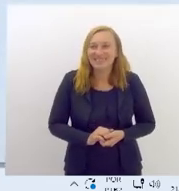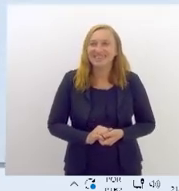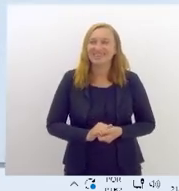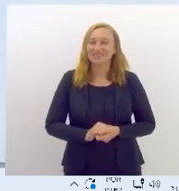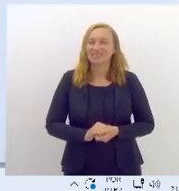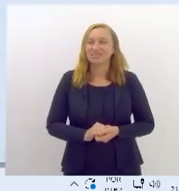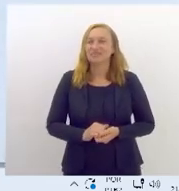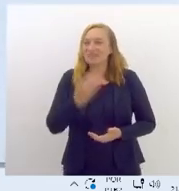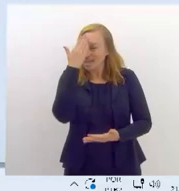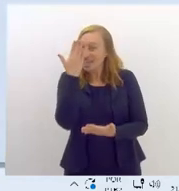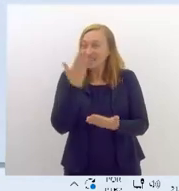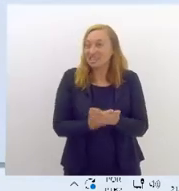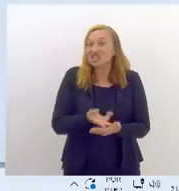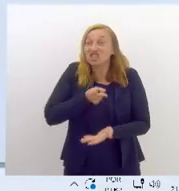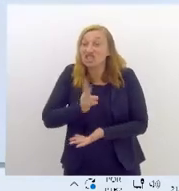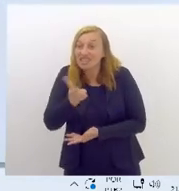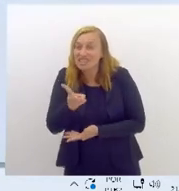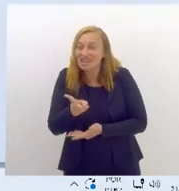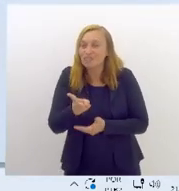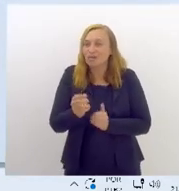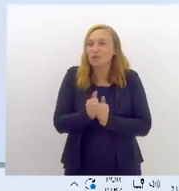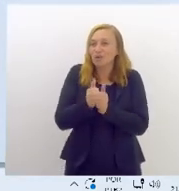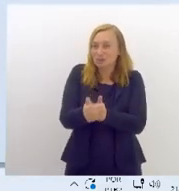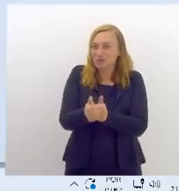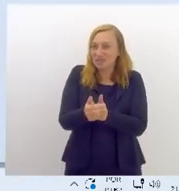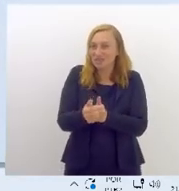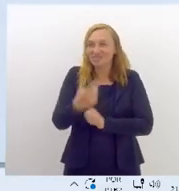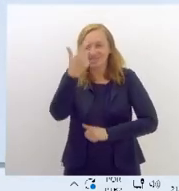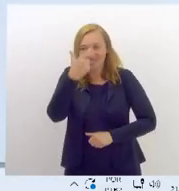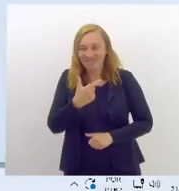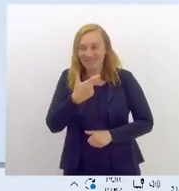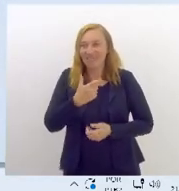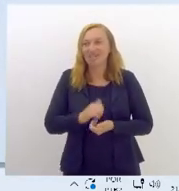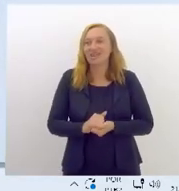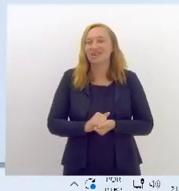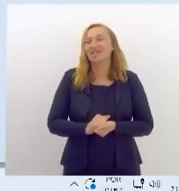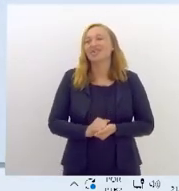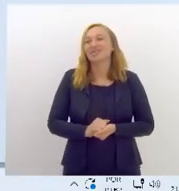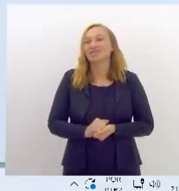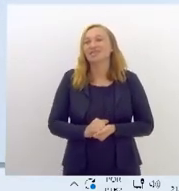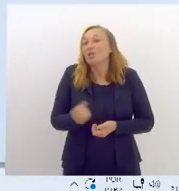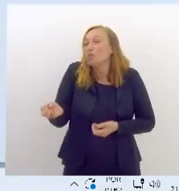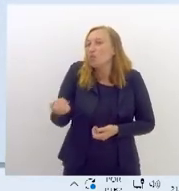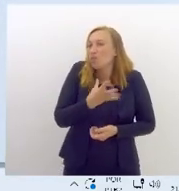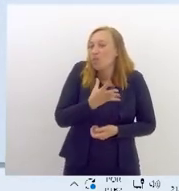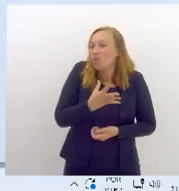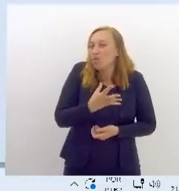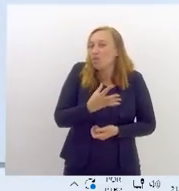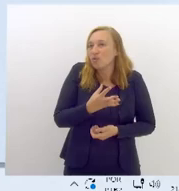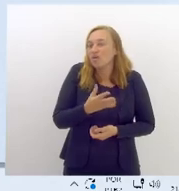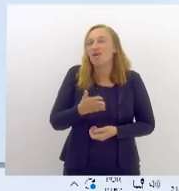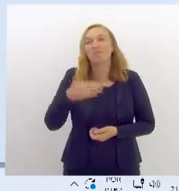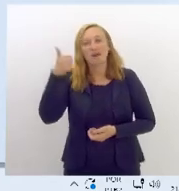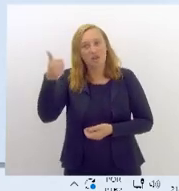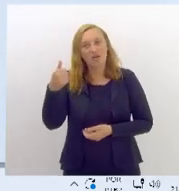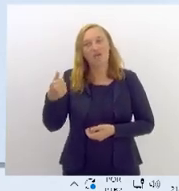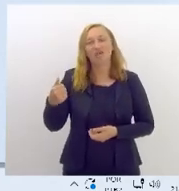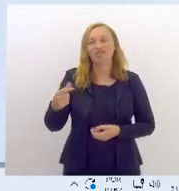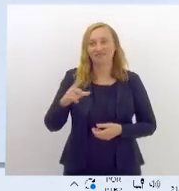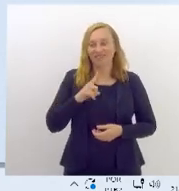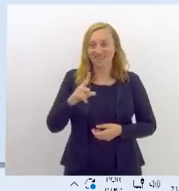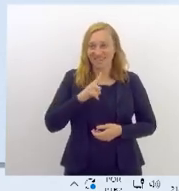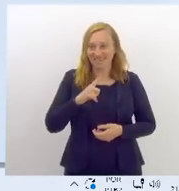disso eu acredito que sempre quando um ciclo se encerra é sinal que algo novo e muito melhor está por vir